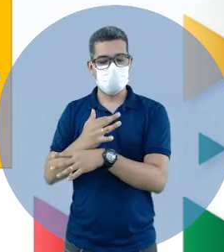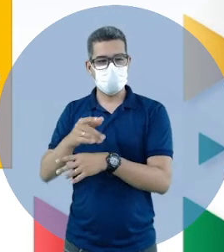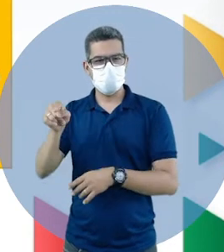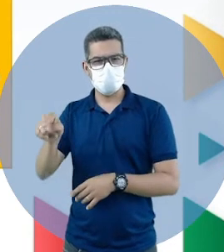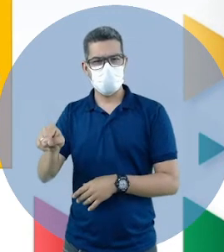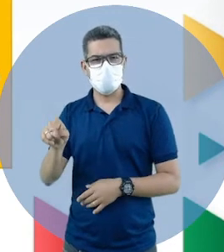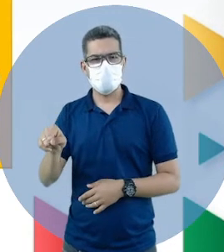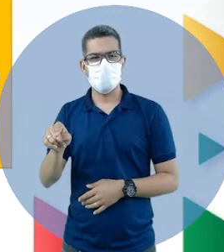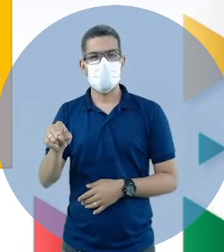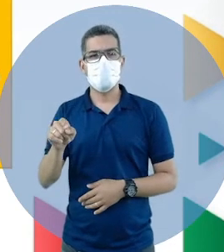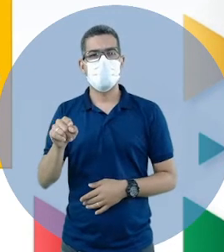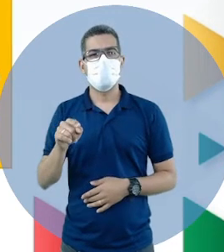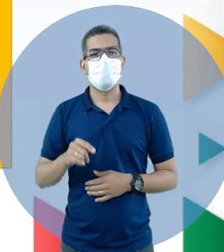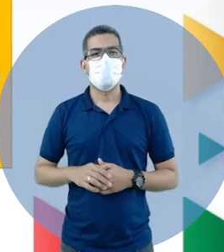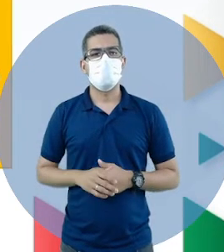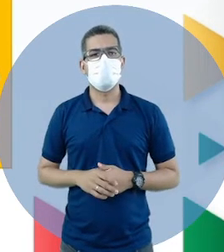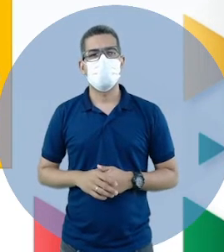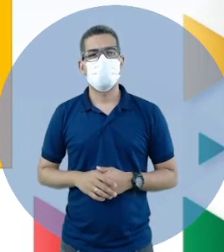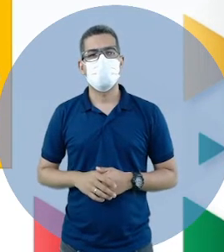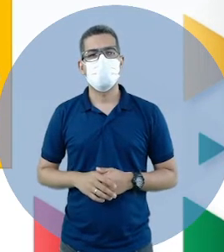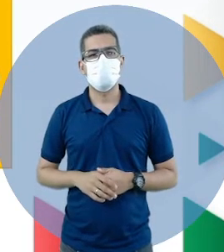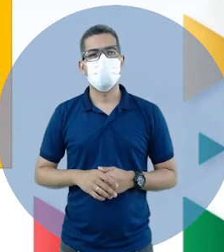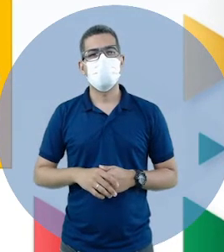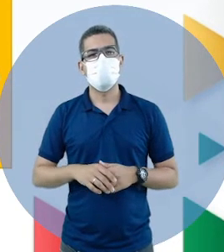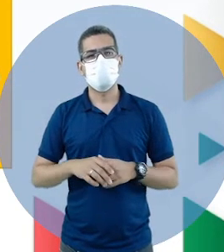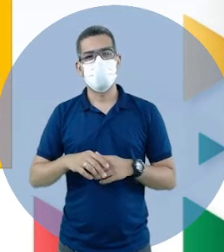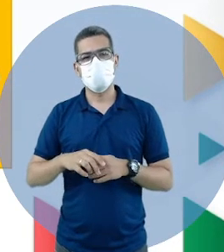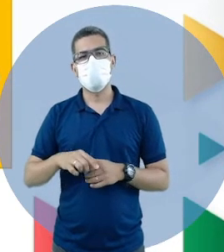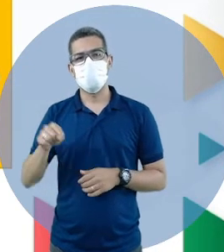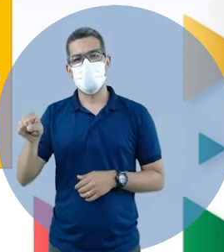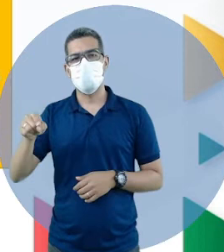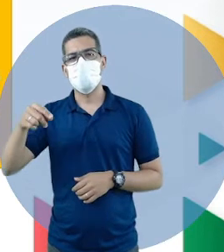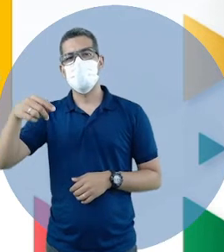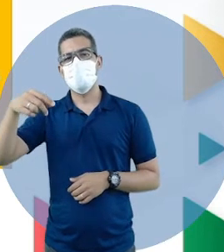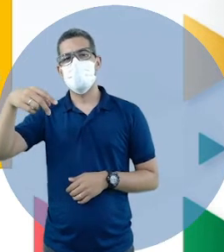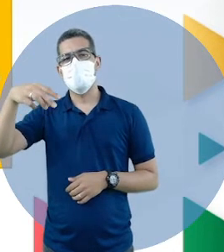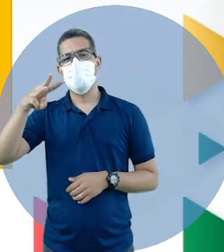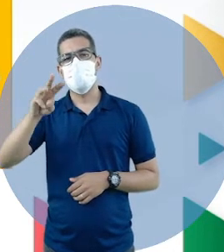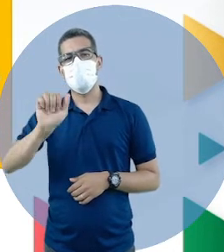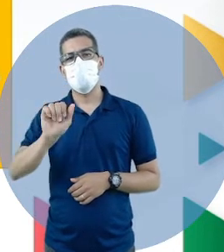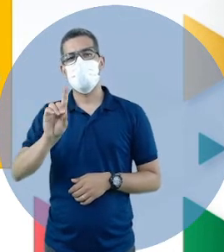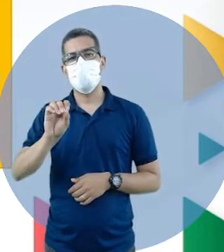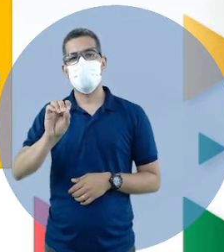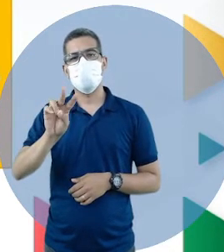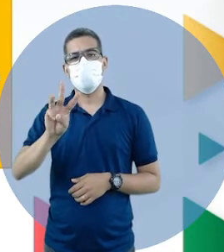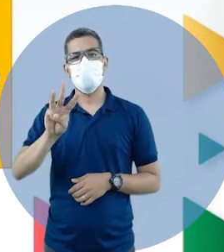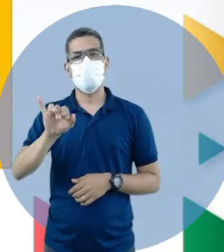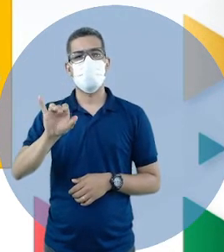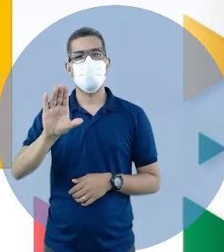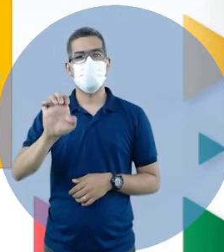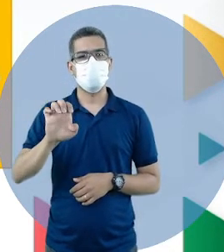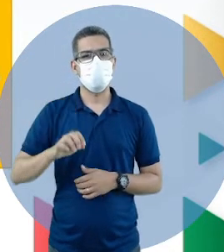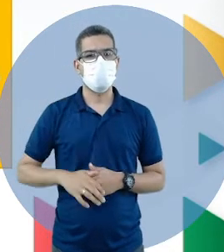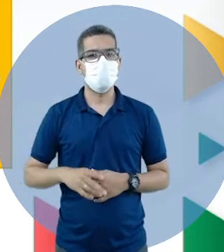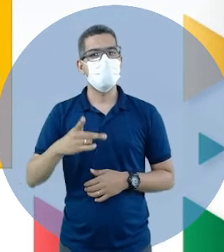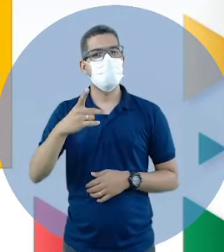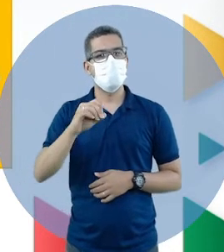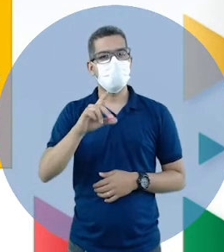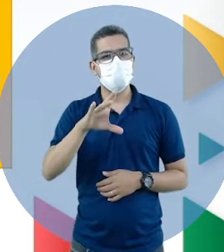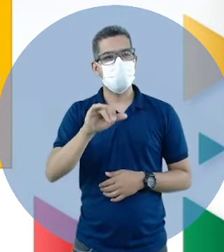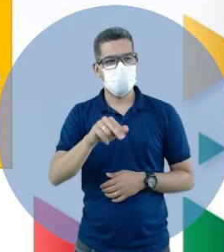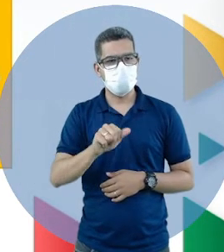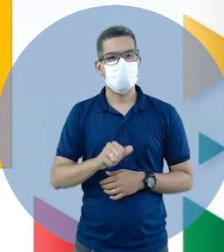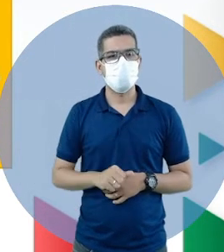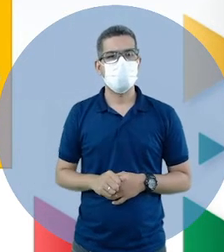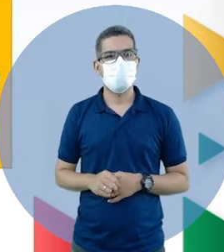de Waldowice, na Polônia, filho de Karol Wojtyła, e foi batizado com o nome